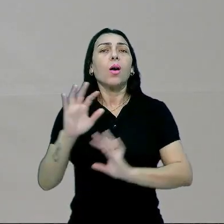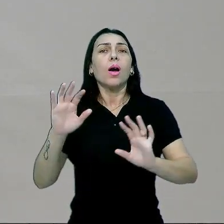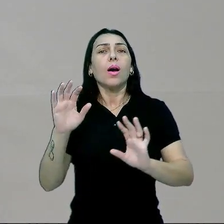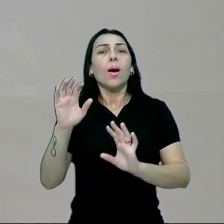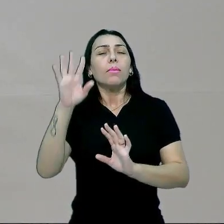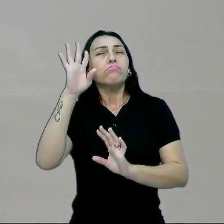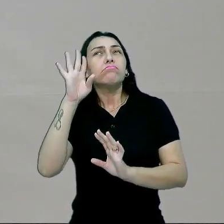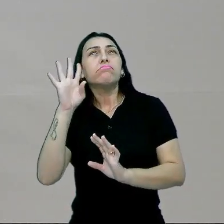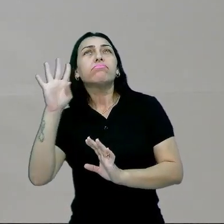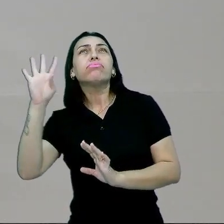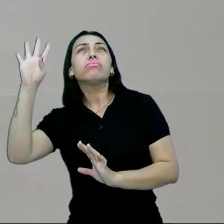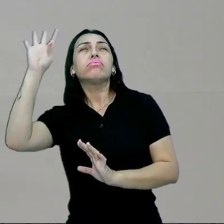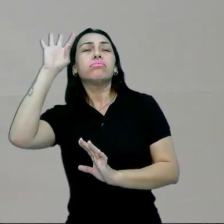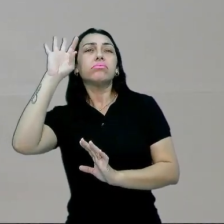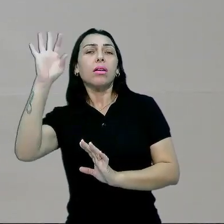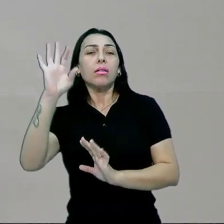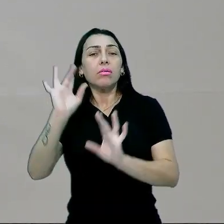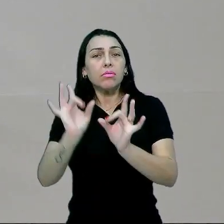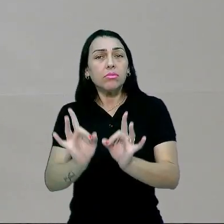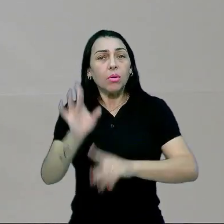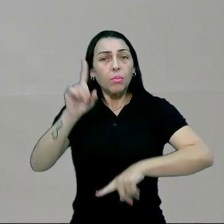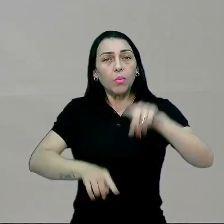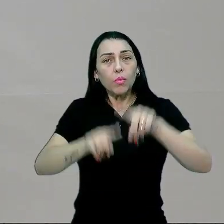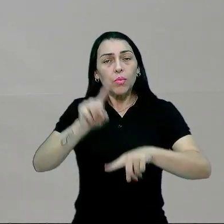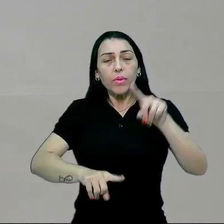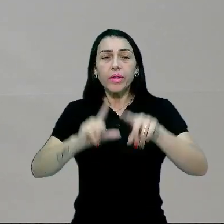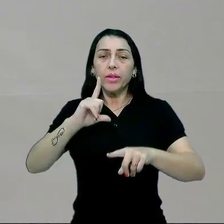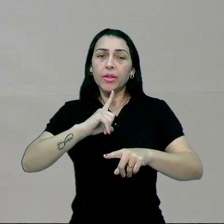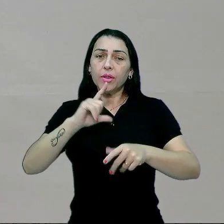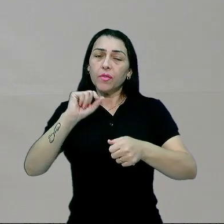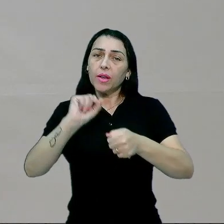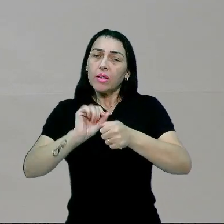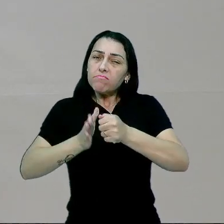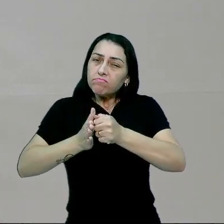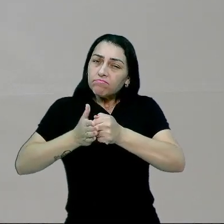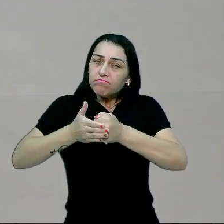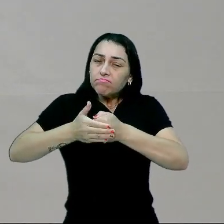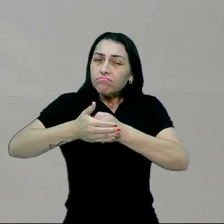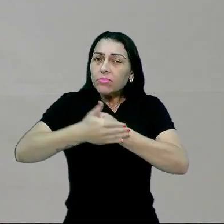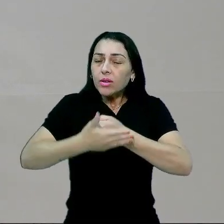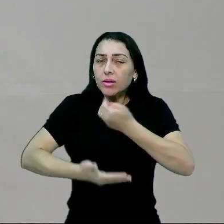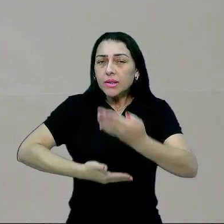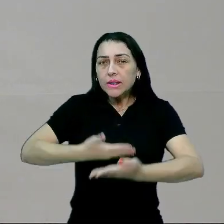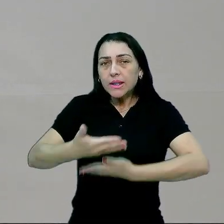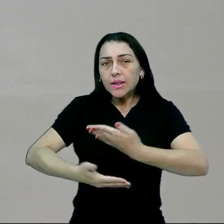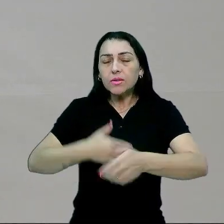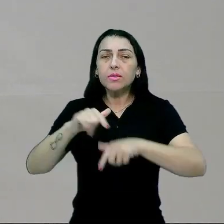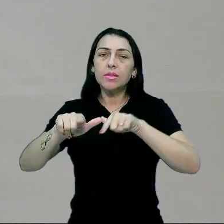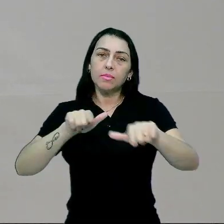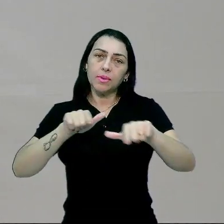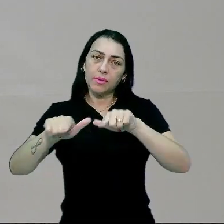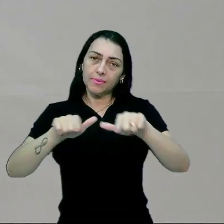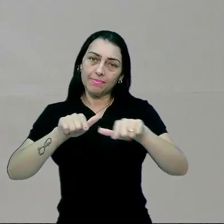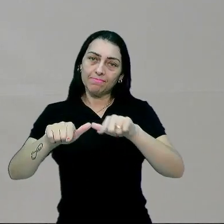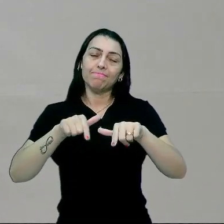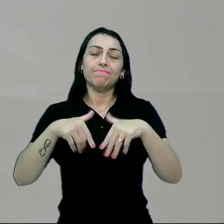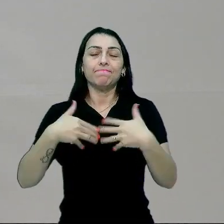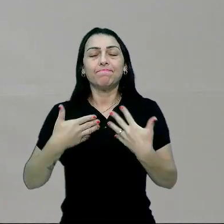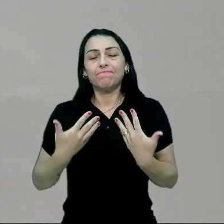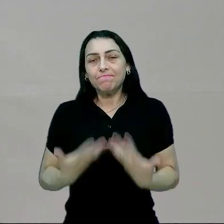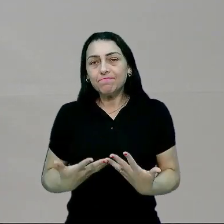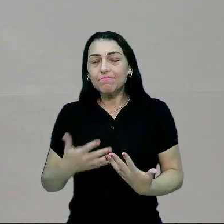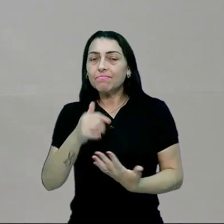mágica que a mercadoria tem de fazer esconder as relações de trabalho. Ou